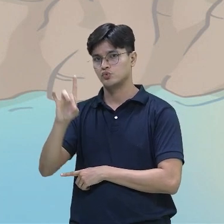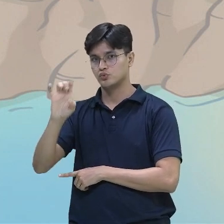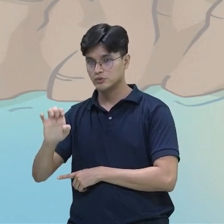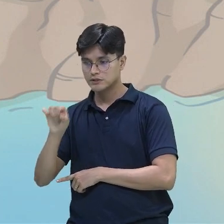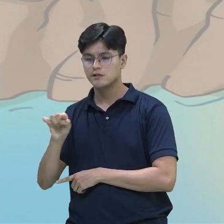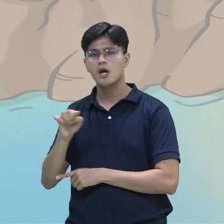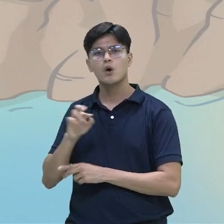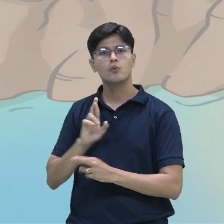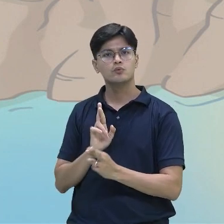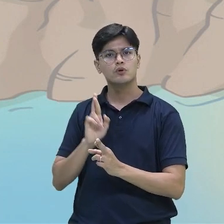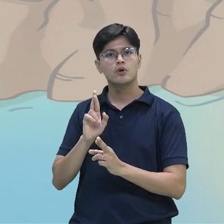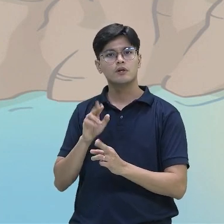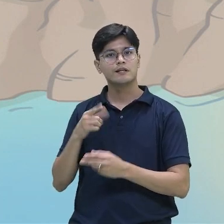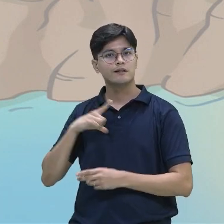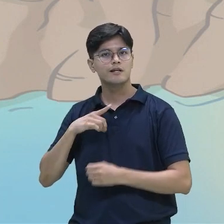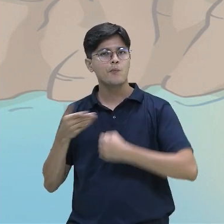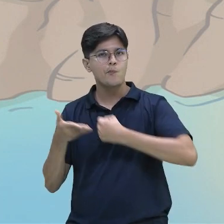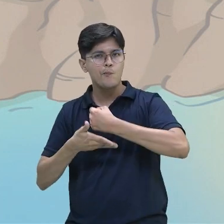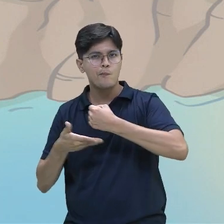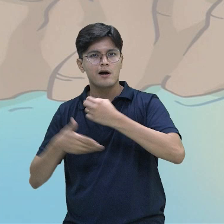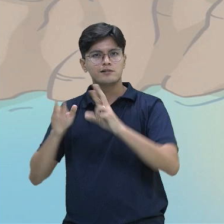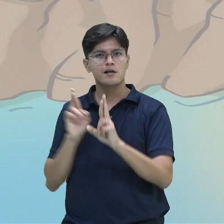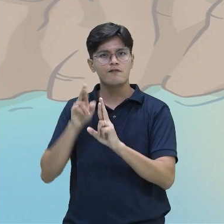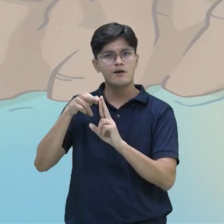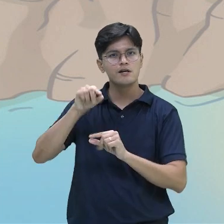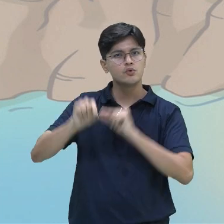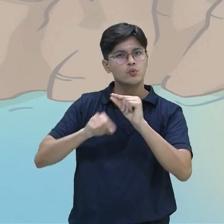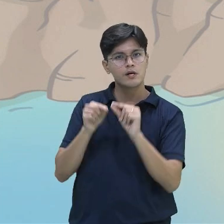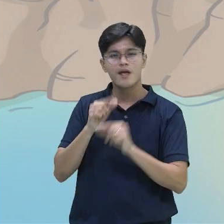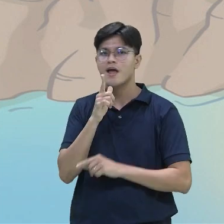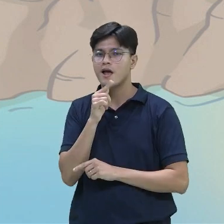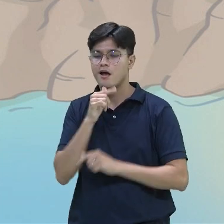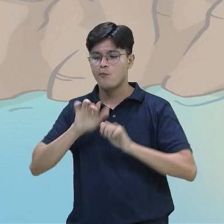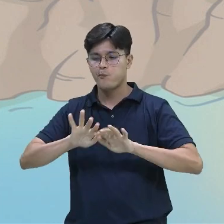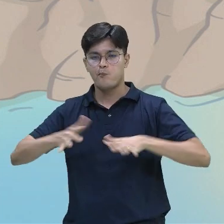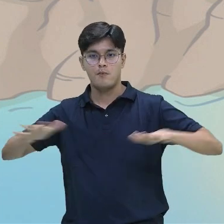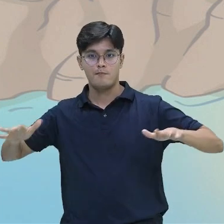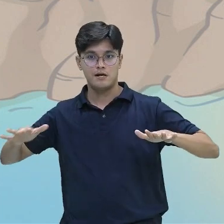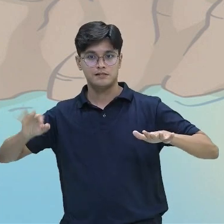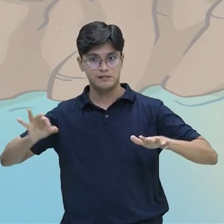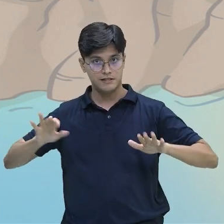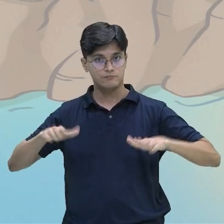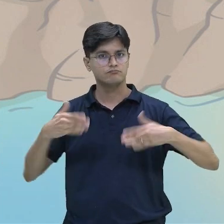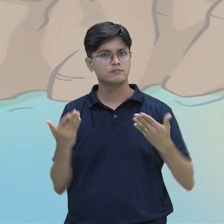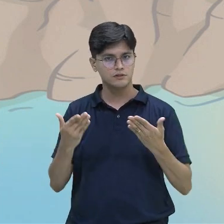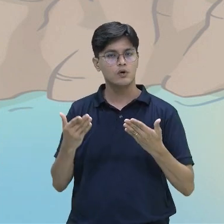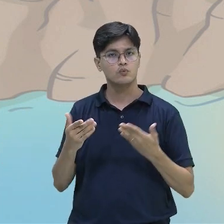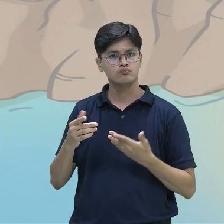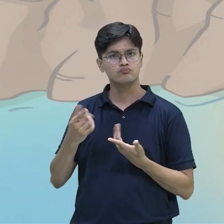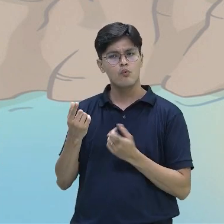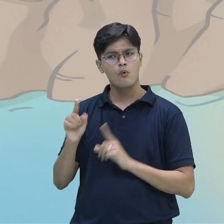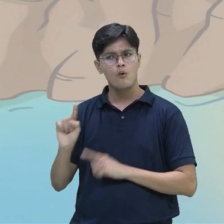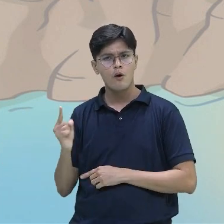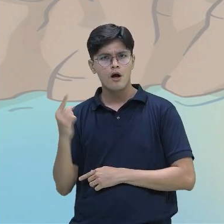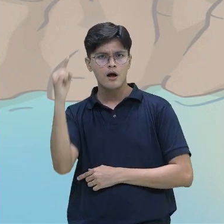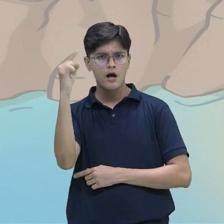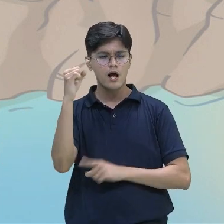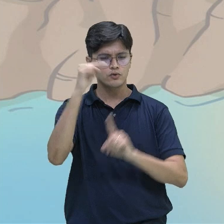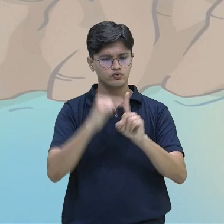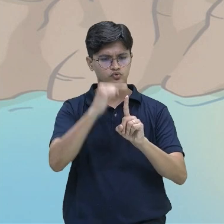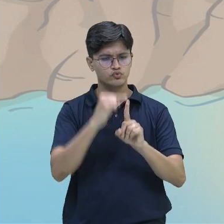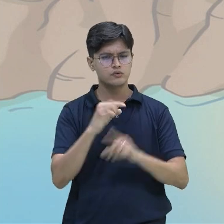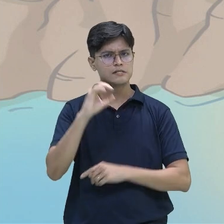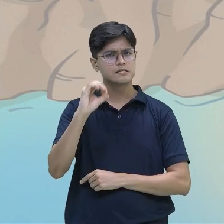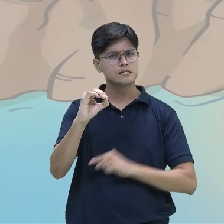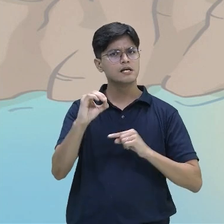altitude de 0, tá bom? Então, aqui é essa altitude aí do mar,